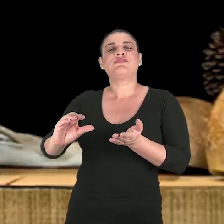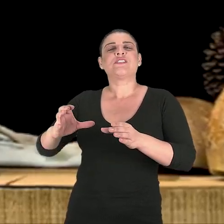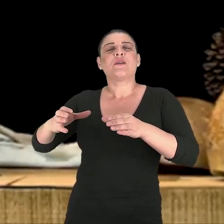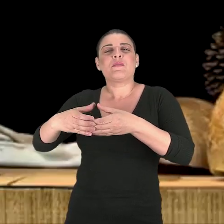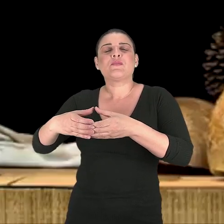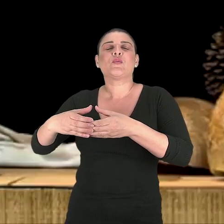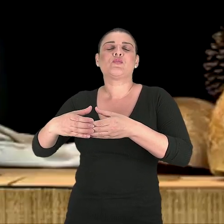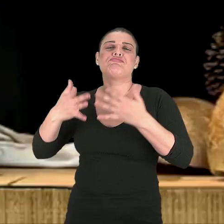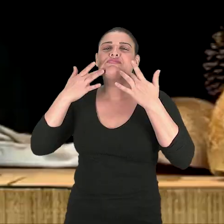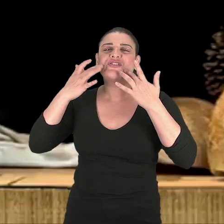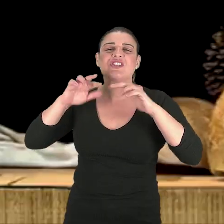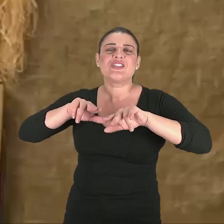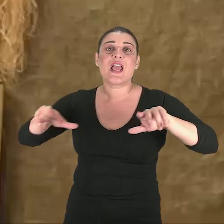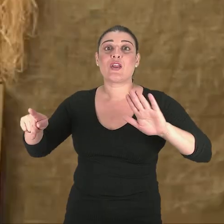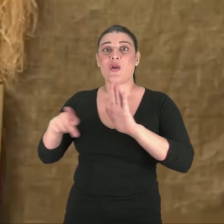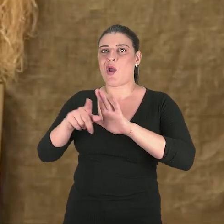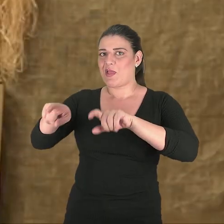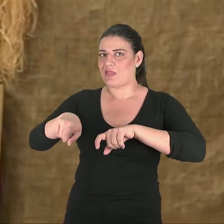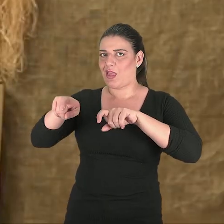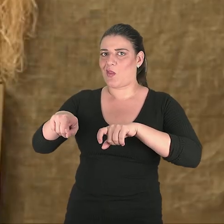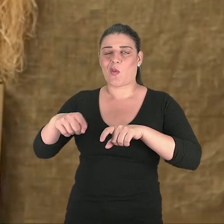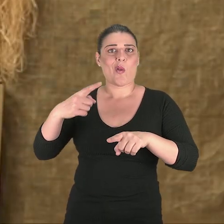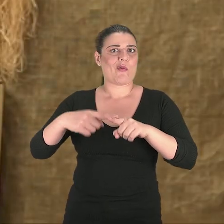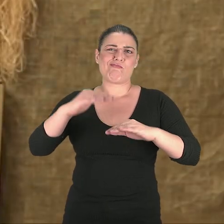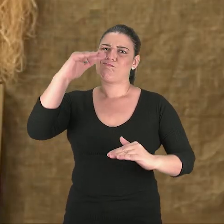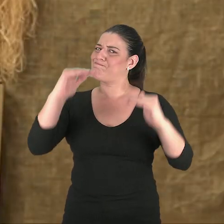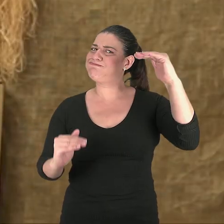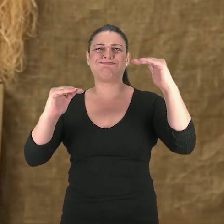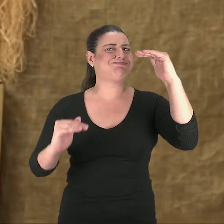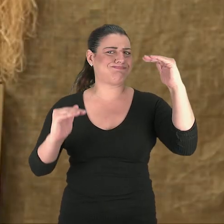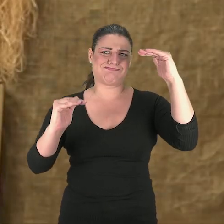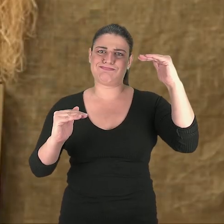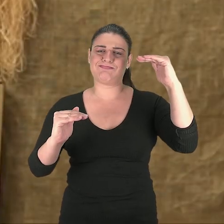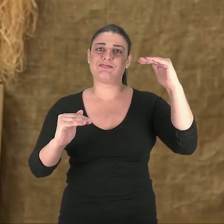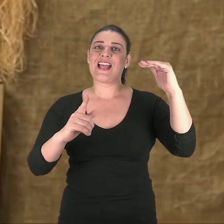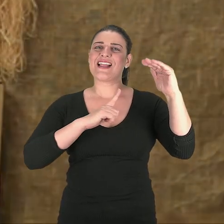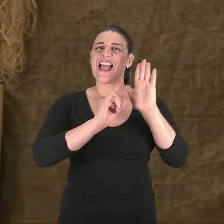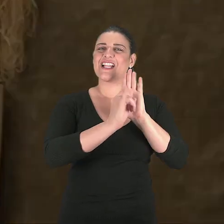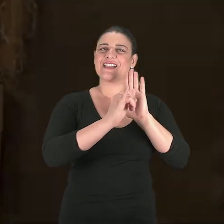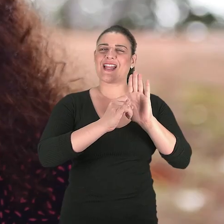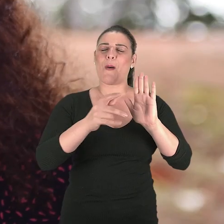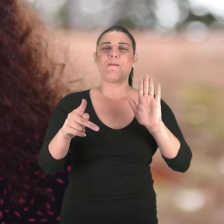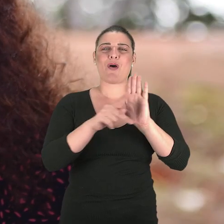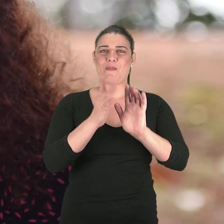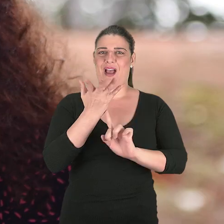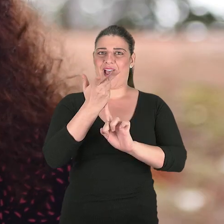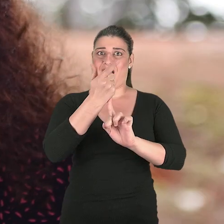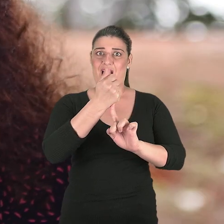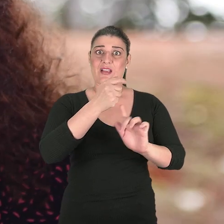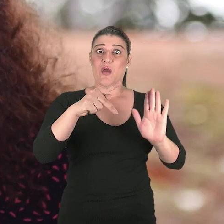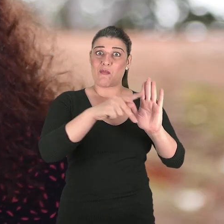companhias do interior. Porque havia muito essa desigualdade nos editais, né? Então as